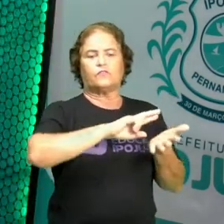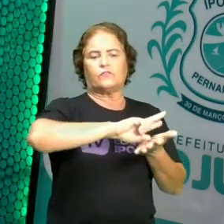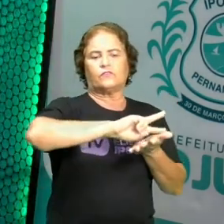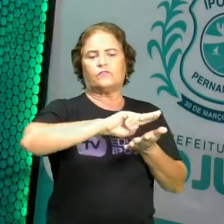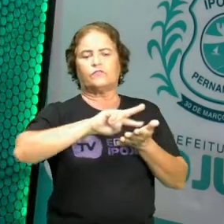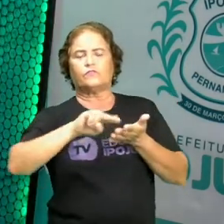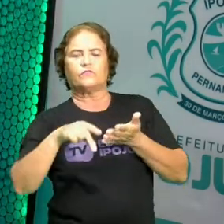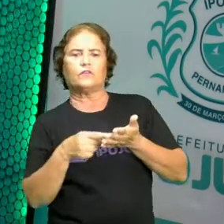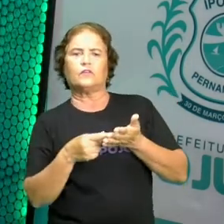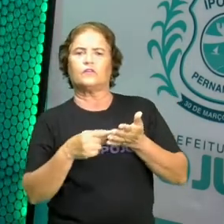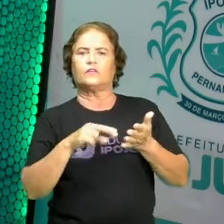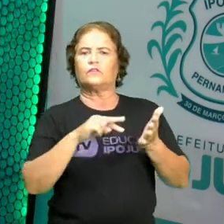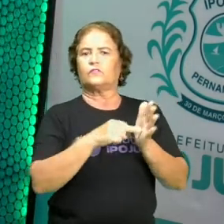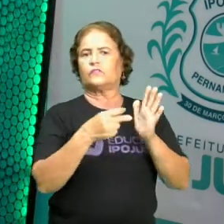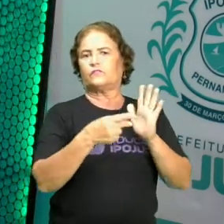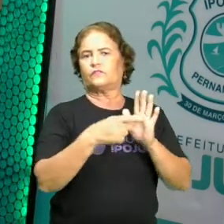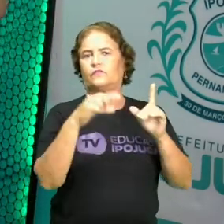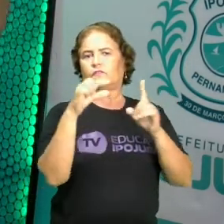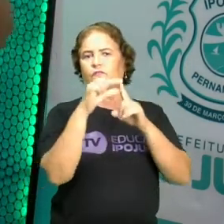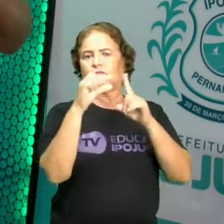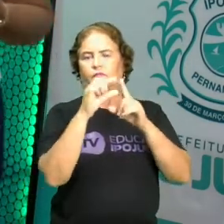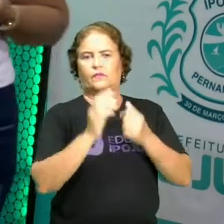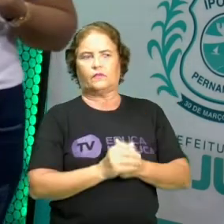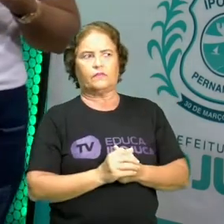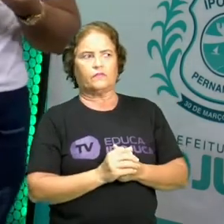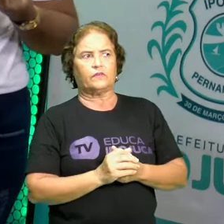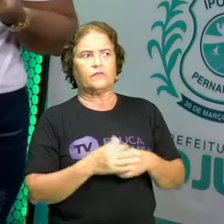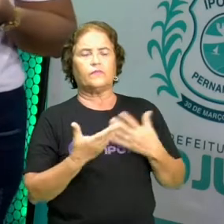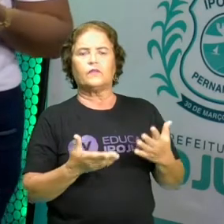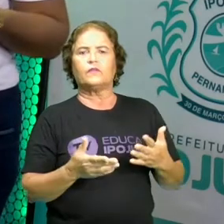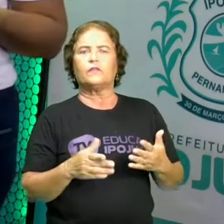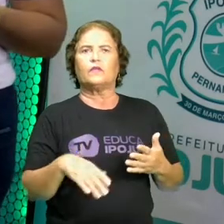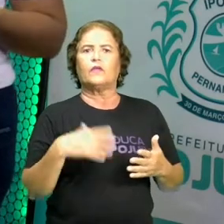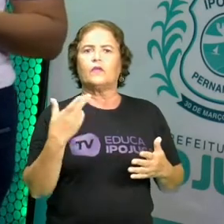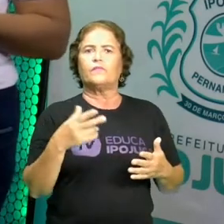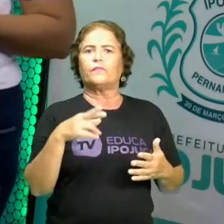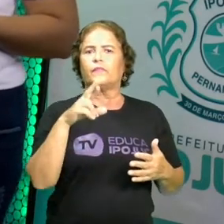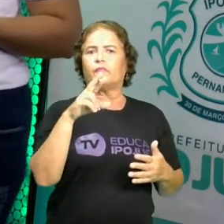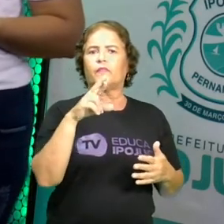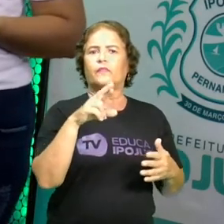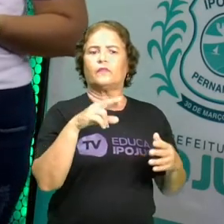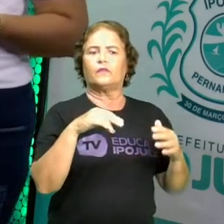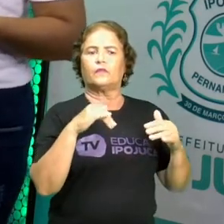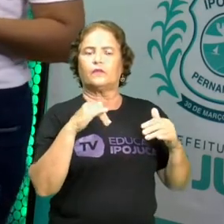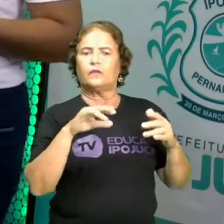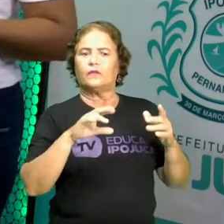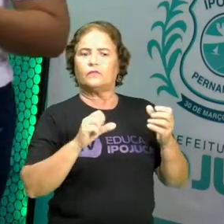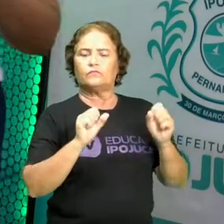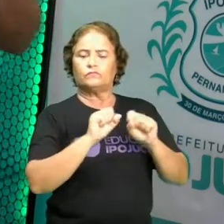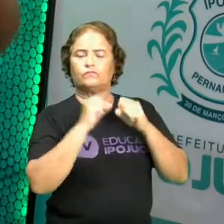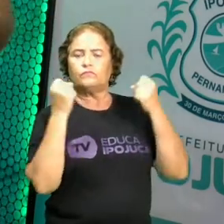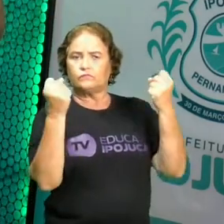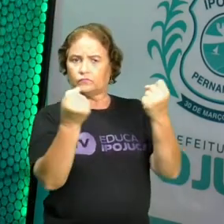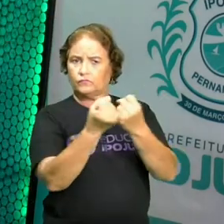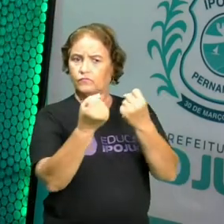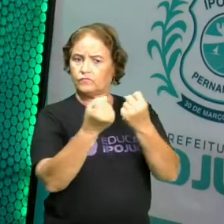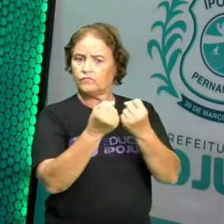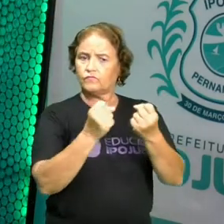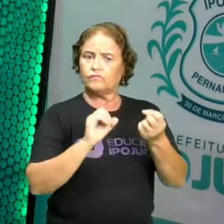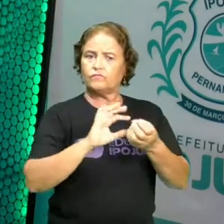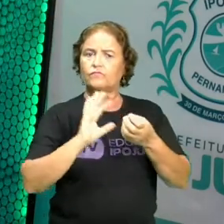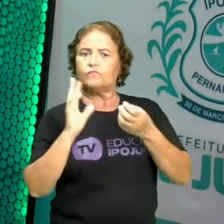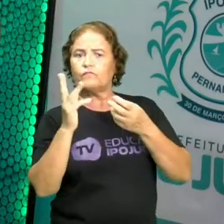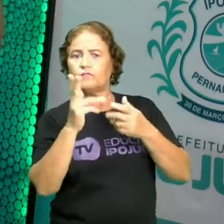seguinte: rede social. A gente ouve muito falar em rede social hoje em dia. Na nossa atualidade, na nossa